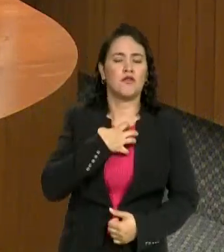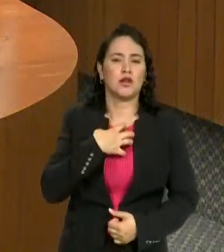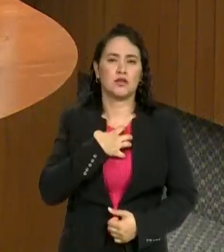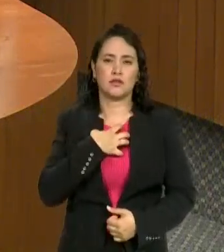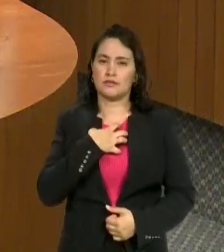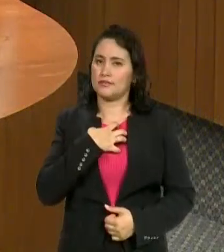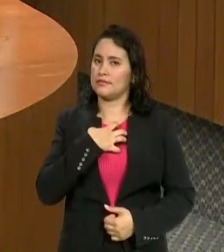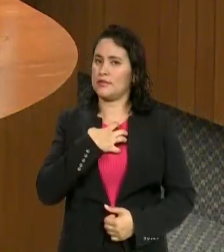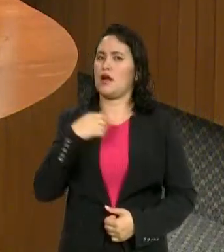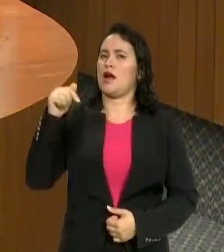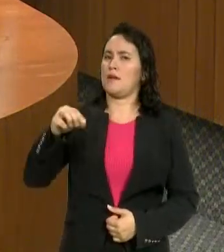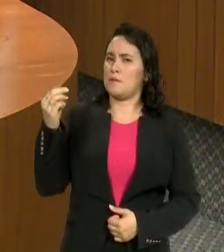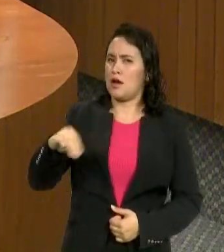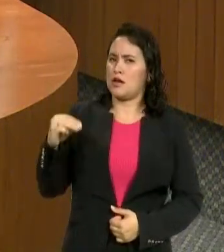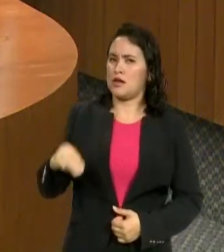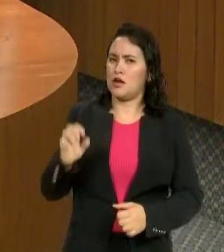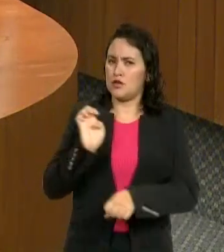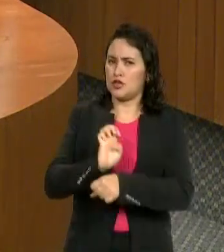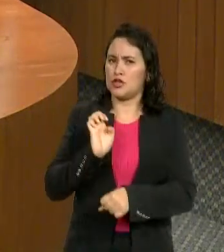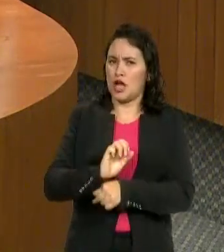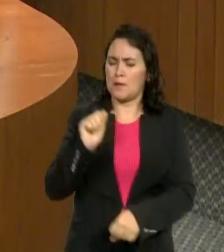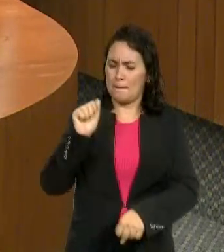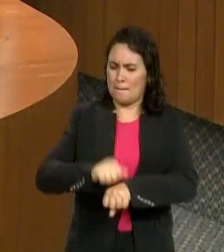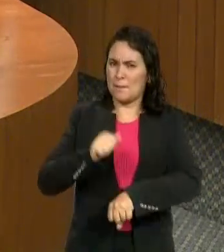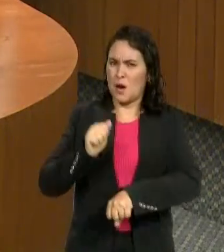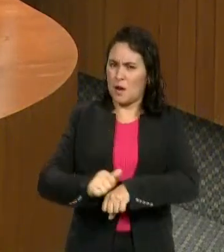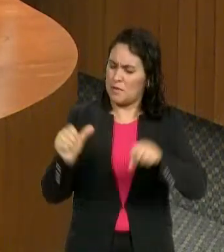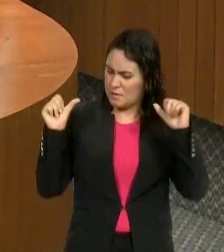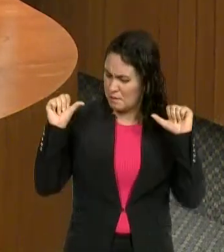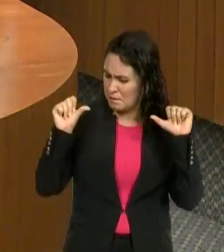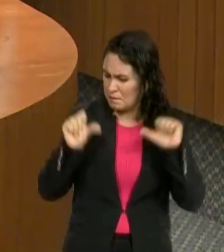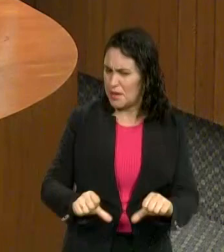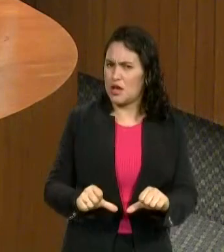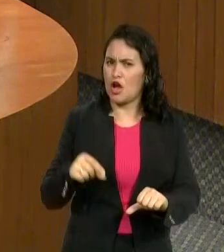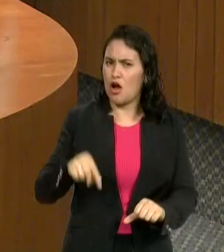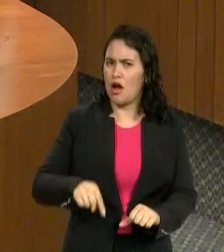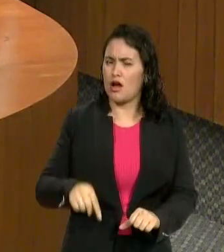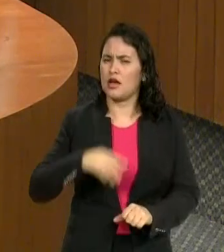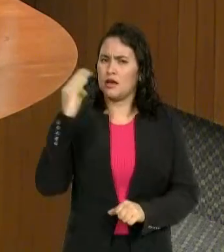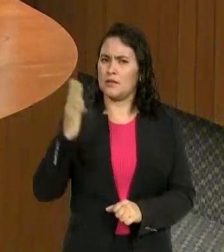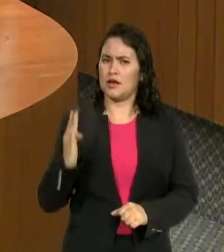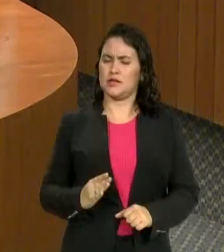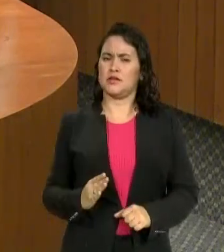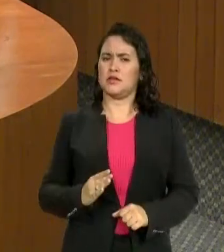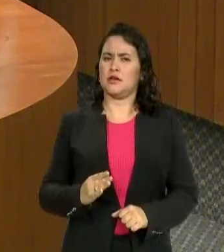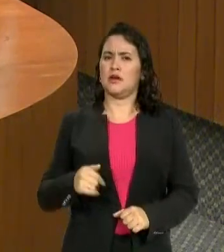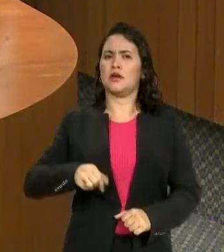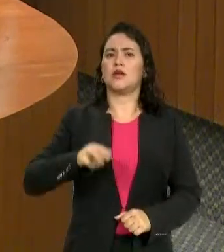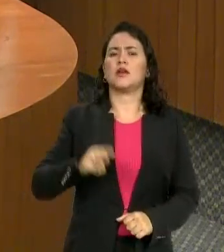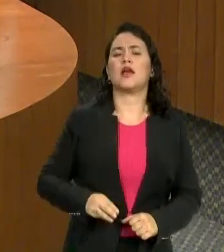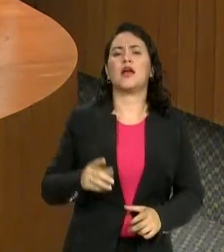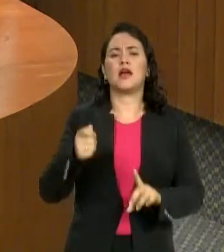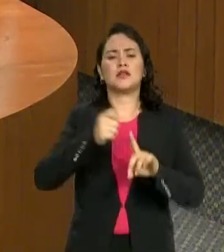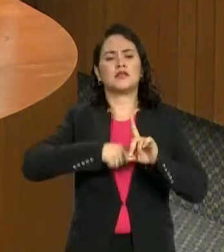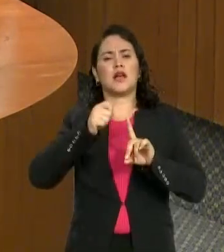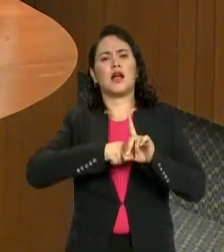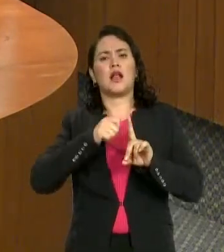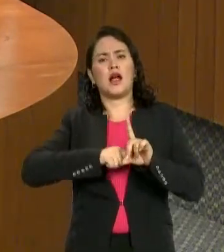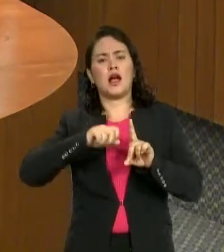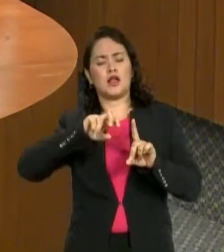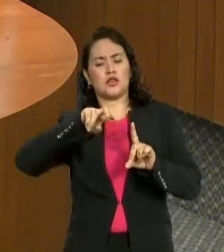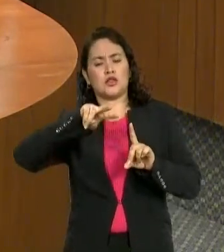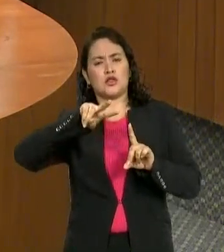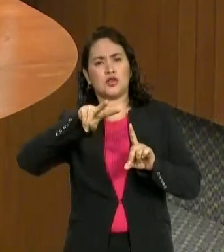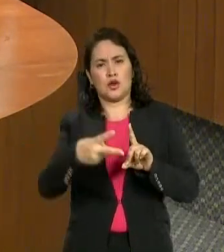mais pobre do país. Quem ganha mais de R$ 2.900 neste país, nesta